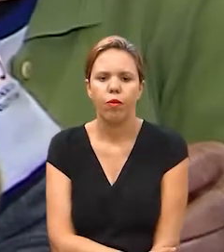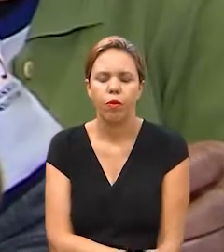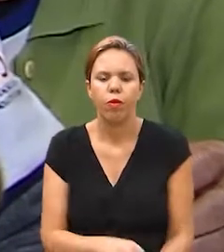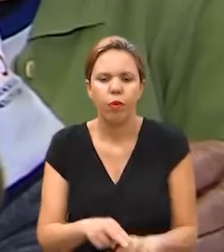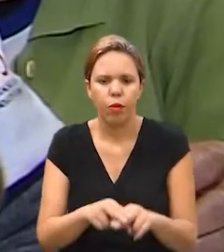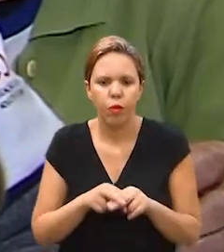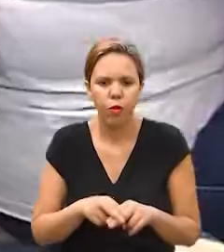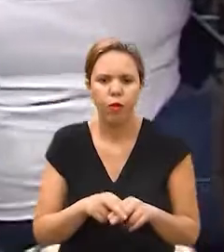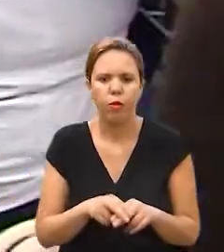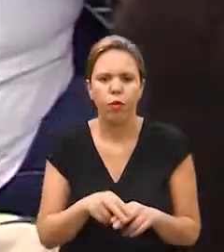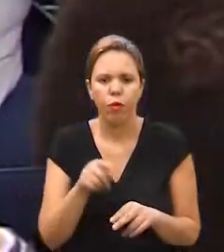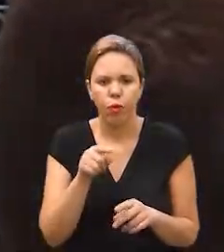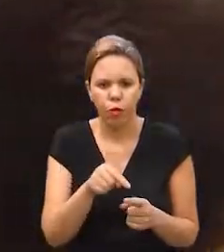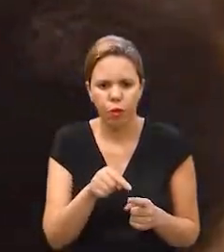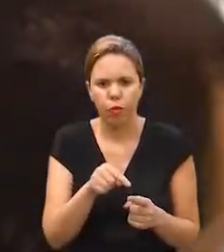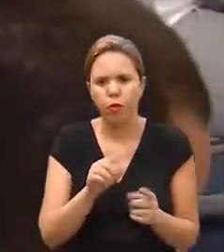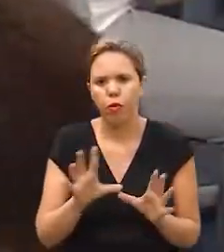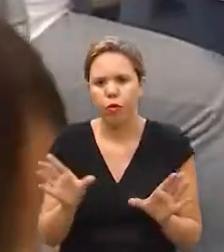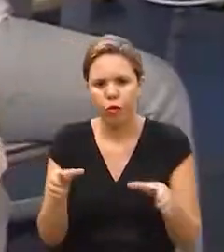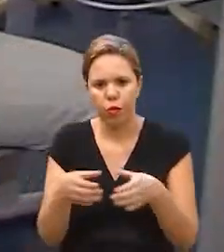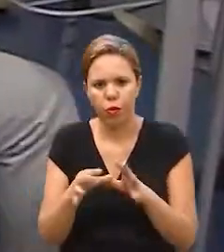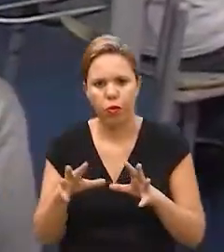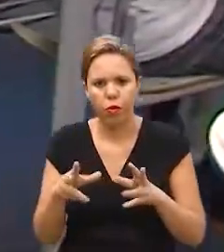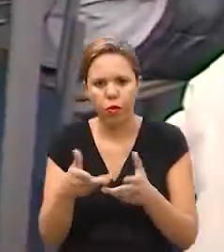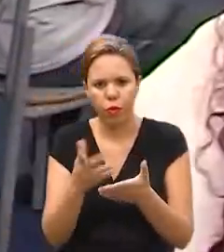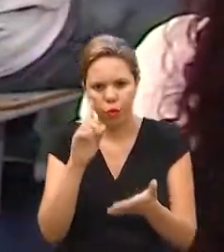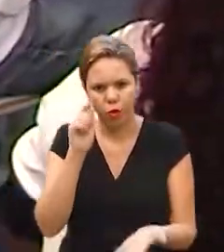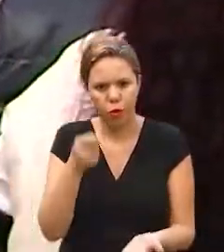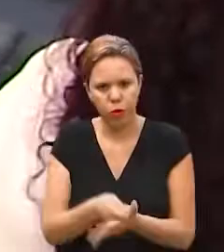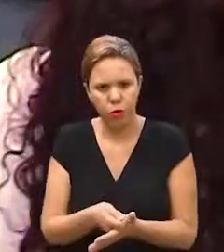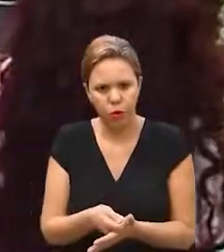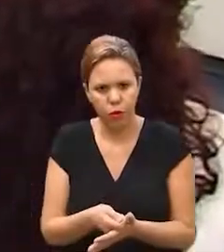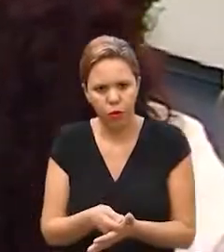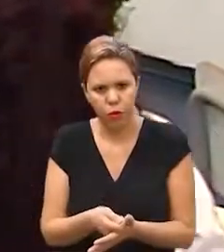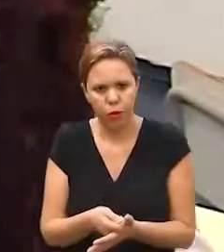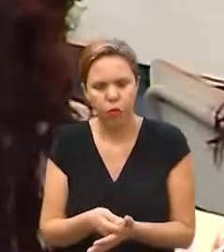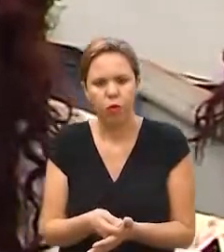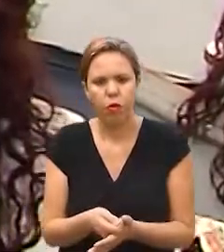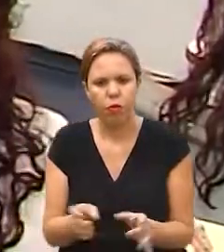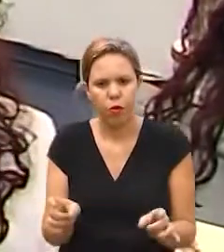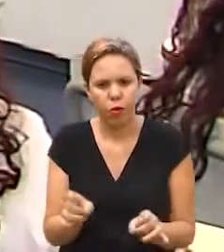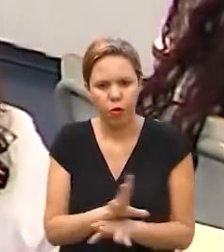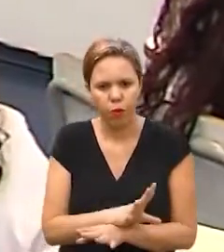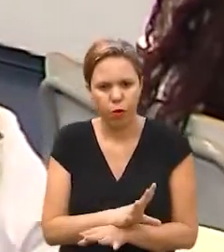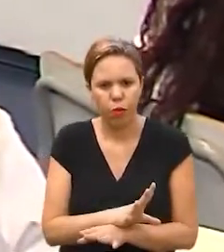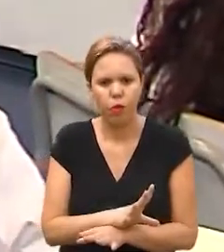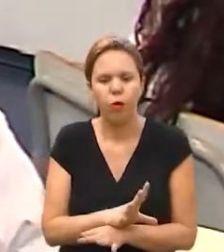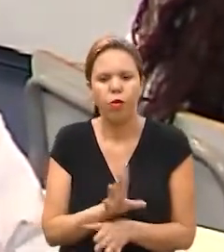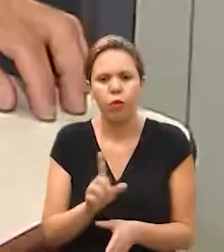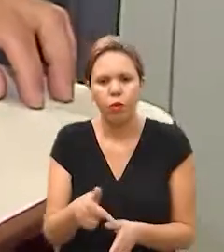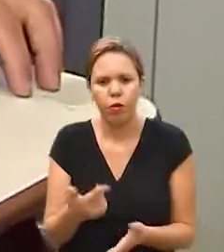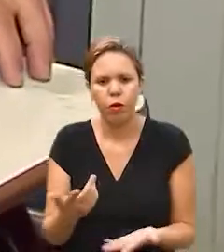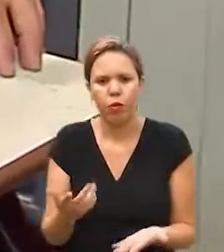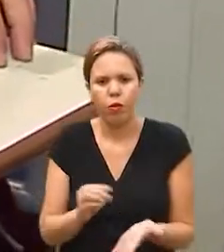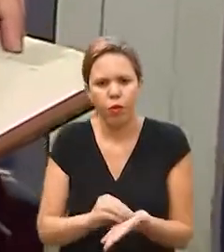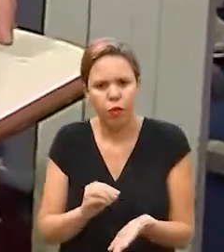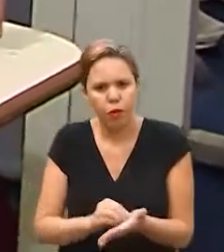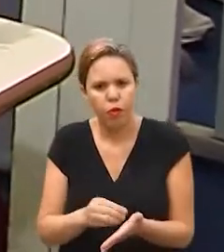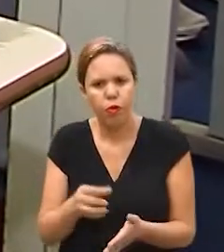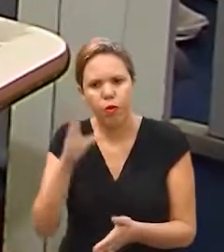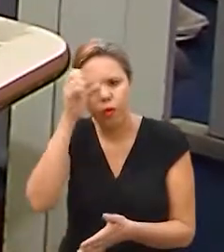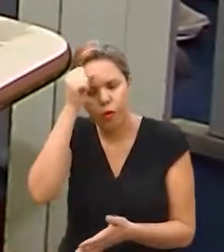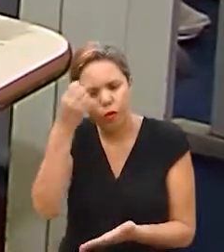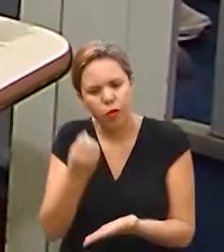É por isso que ela e essa turma toda decidiu pôr um ponto final no analfabetismo. É um